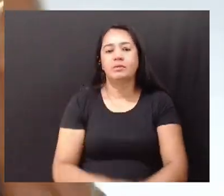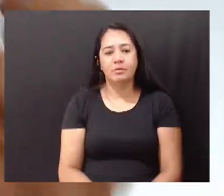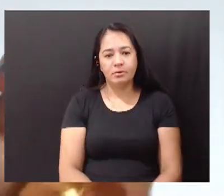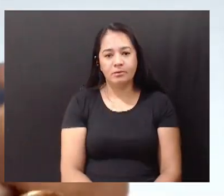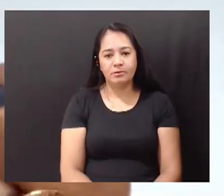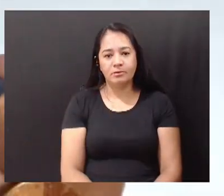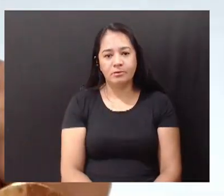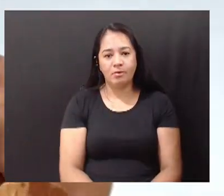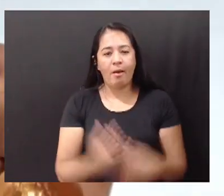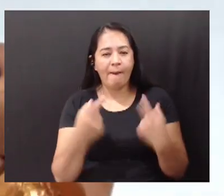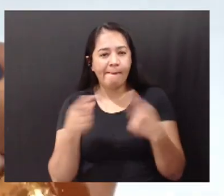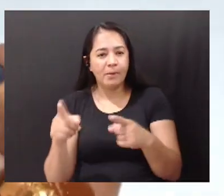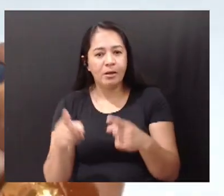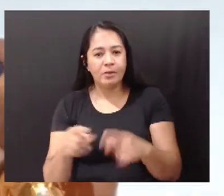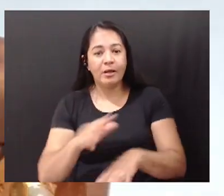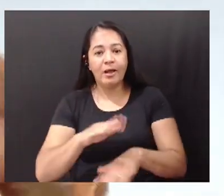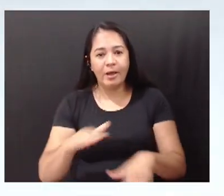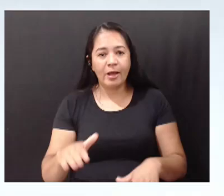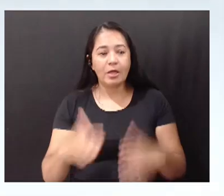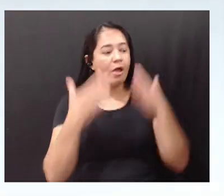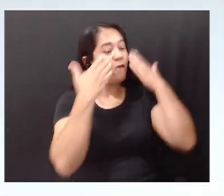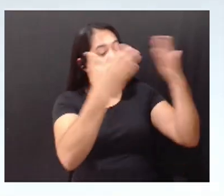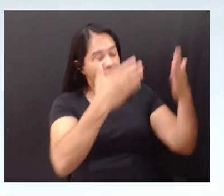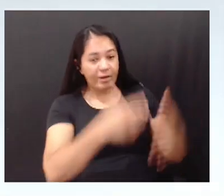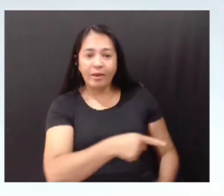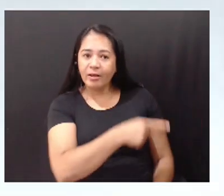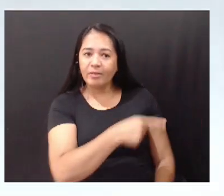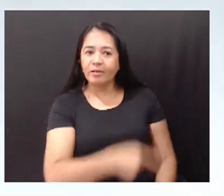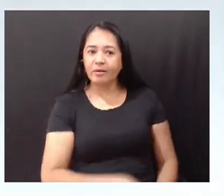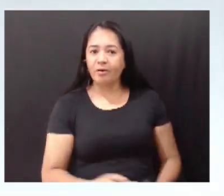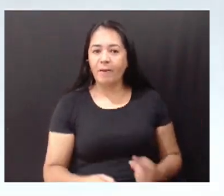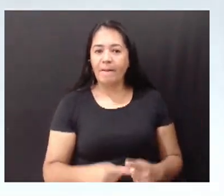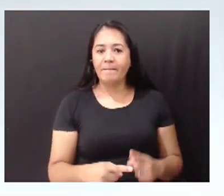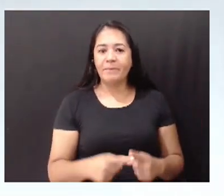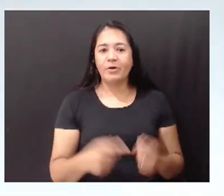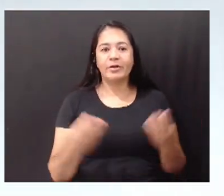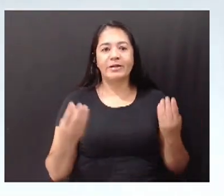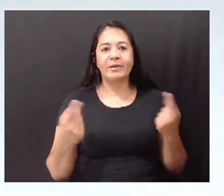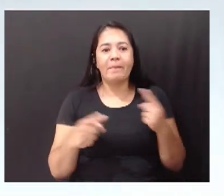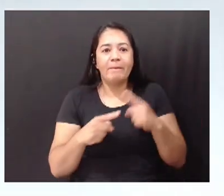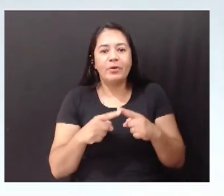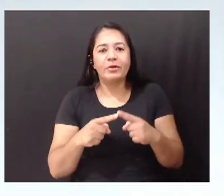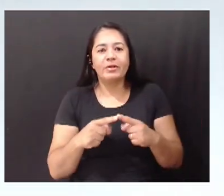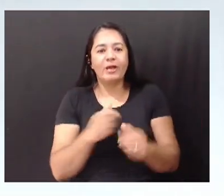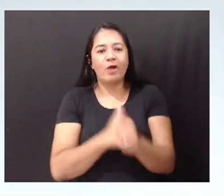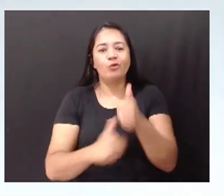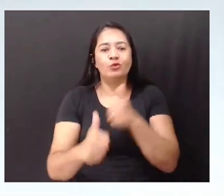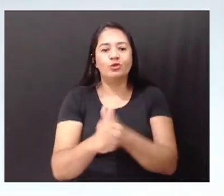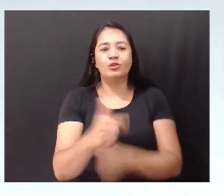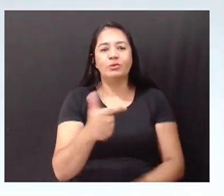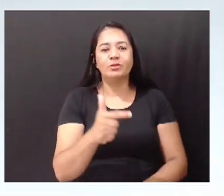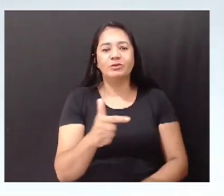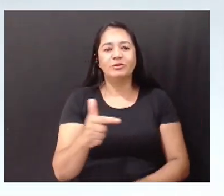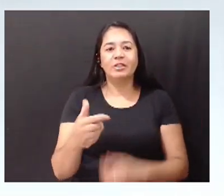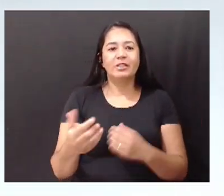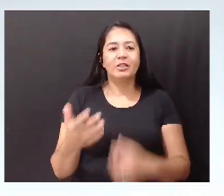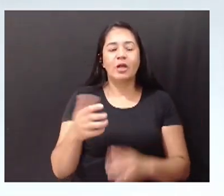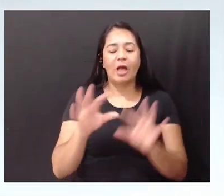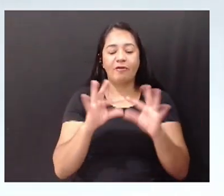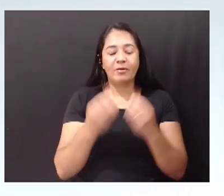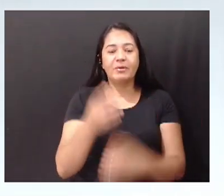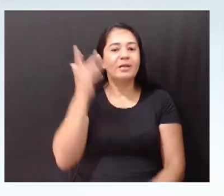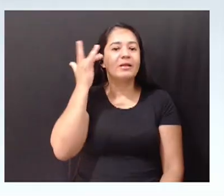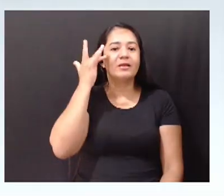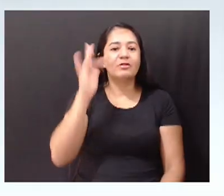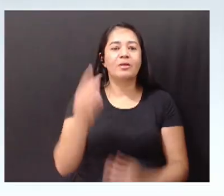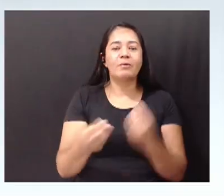A criança começa a enfrentar esse pai e essa mãe, porque não tem mais essa autonomia para educar essa criança. A própria criança começa a